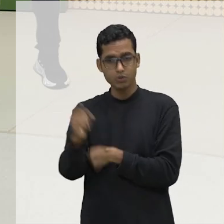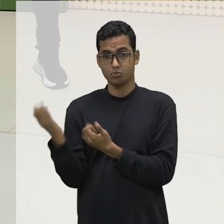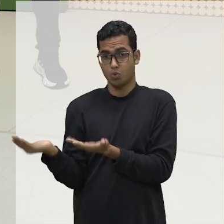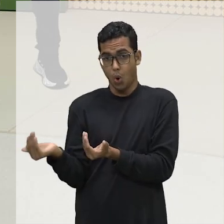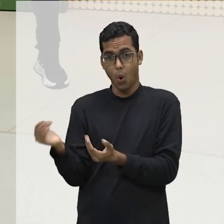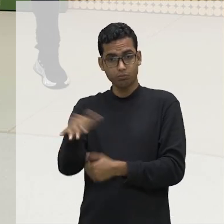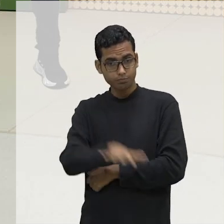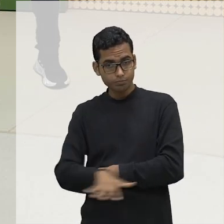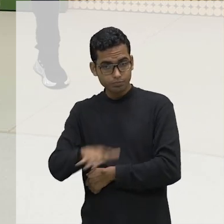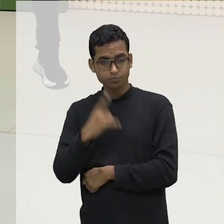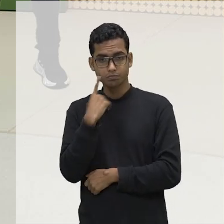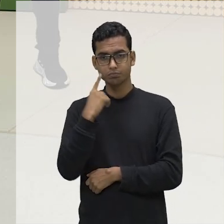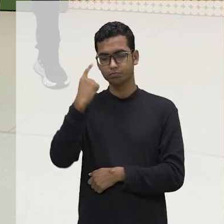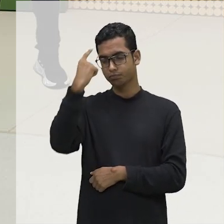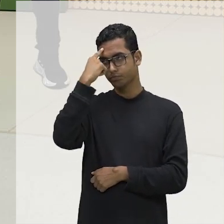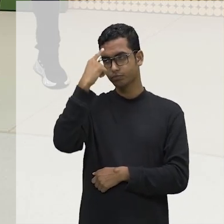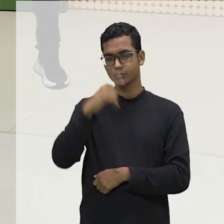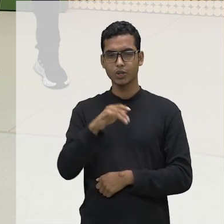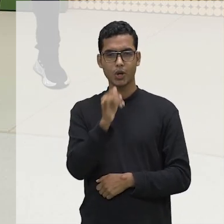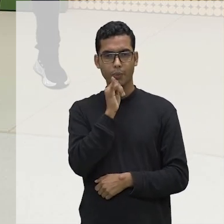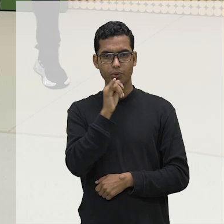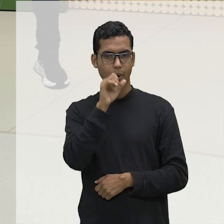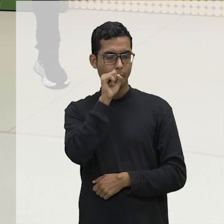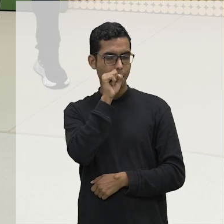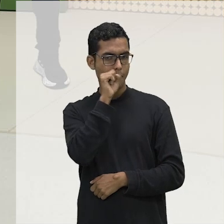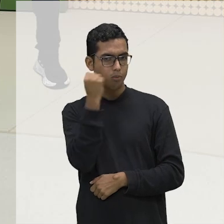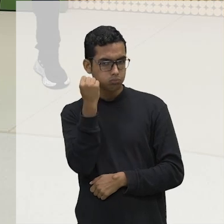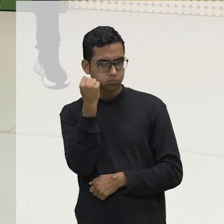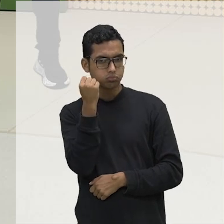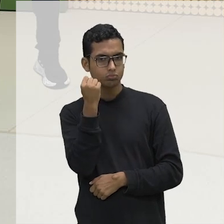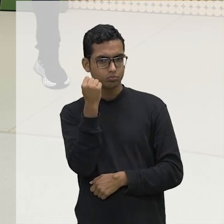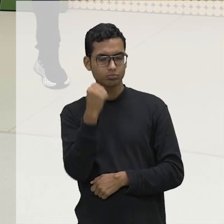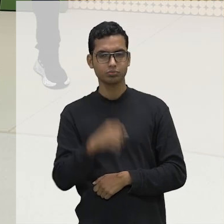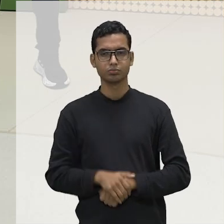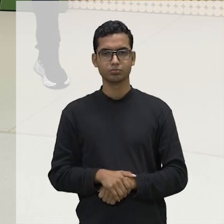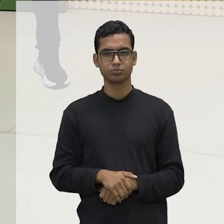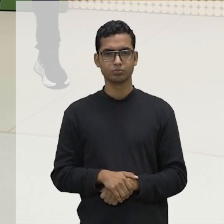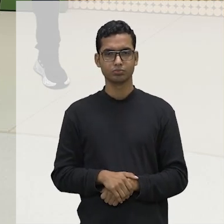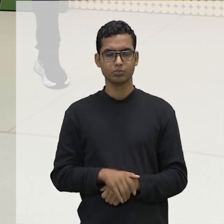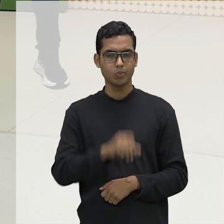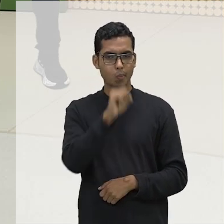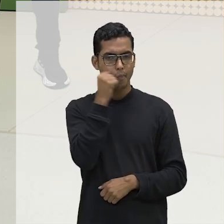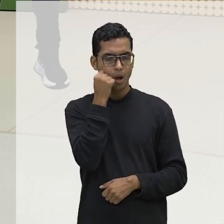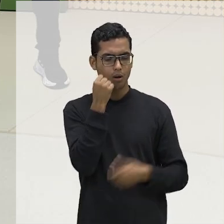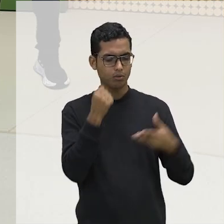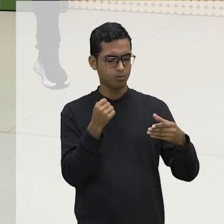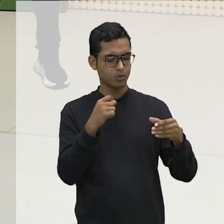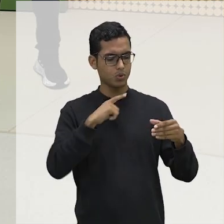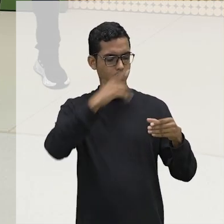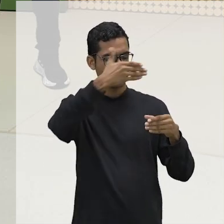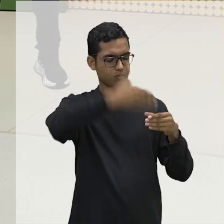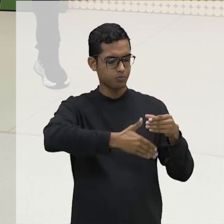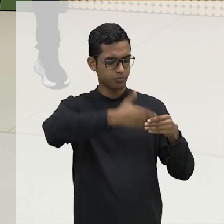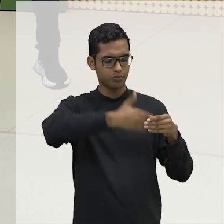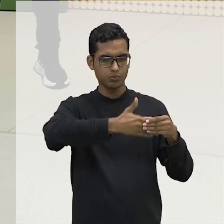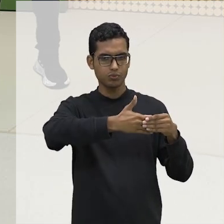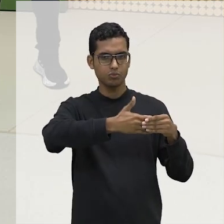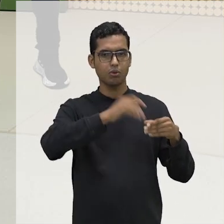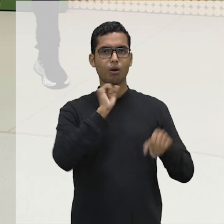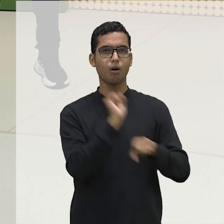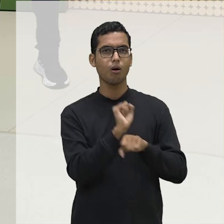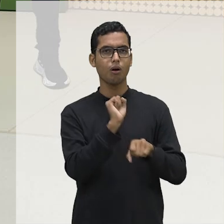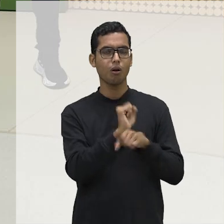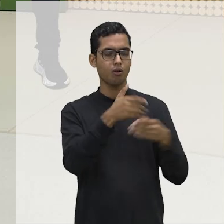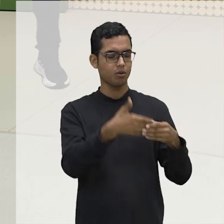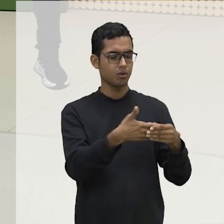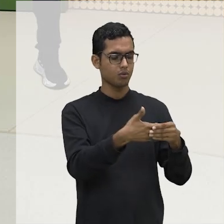cientista, pegue ali um pão, tá certo? E você vai colocar ali na torradeira. Você coloca o pão na torradeira, deixa lá um tempo.